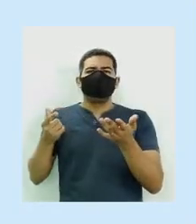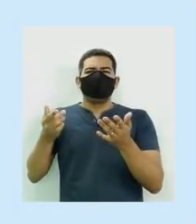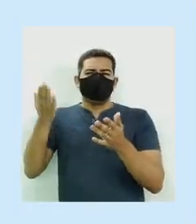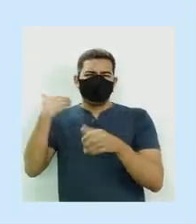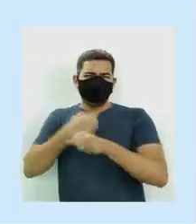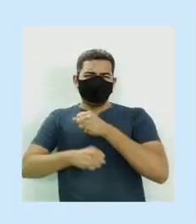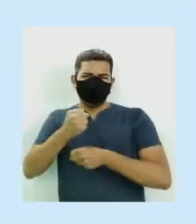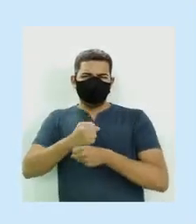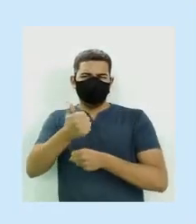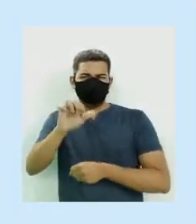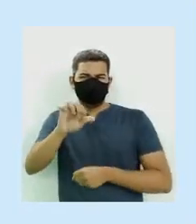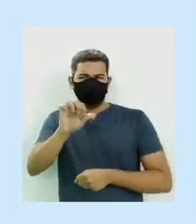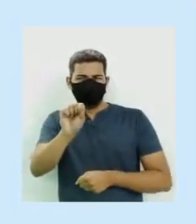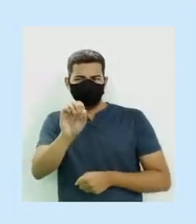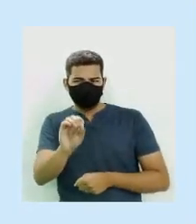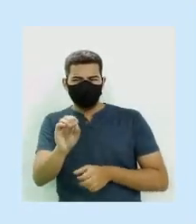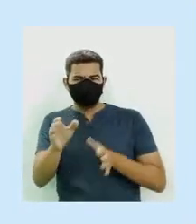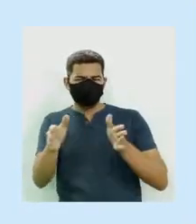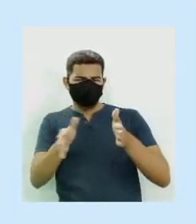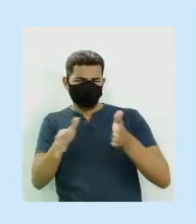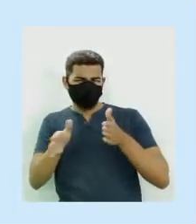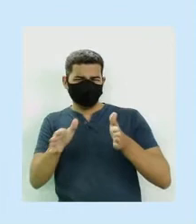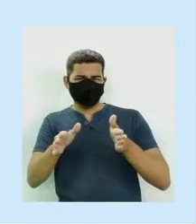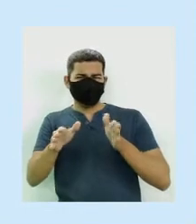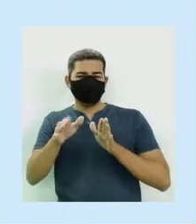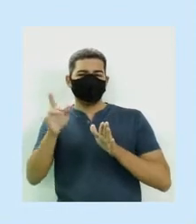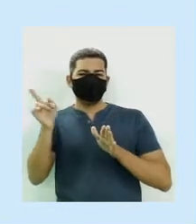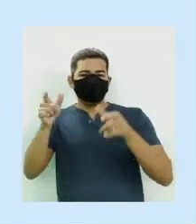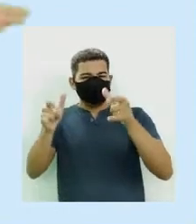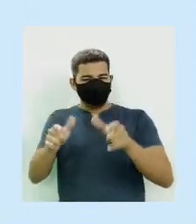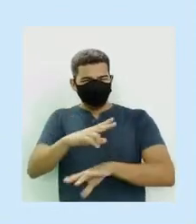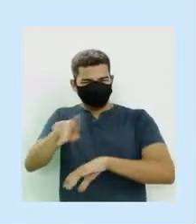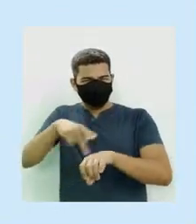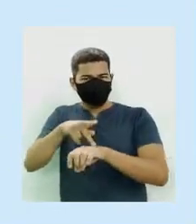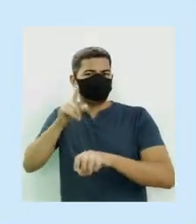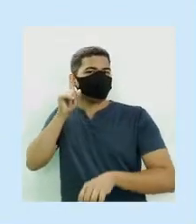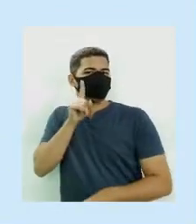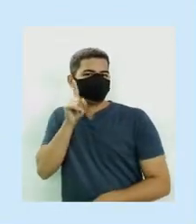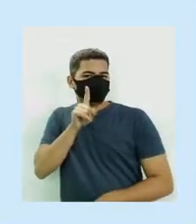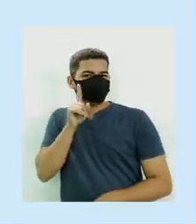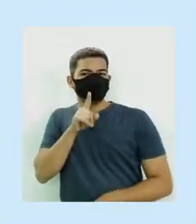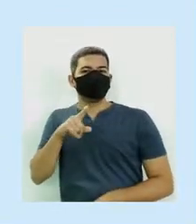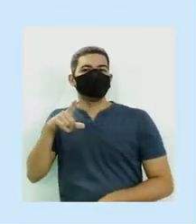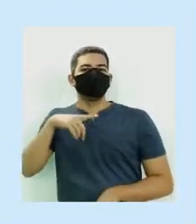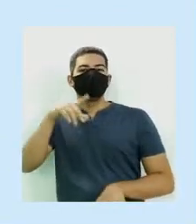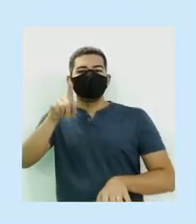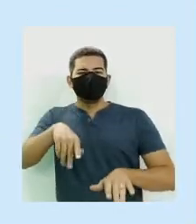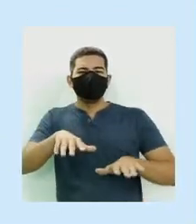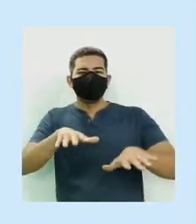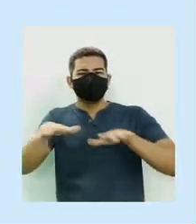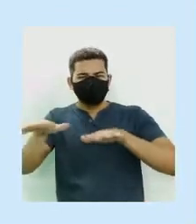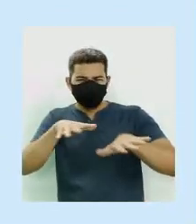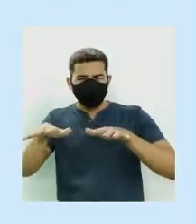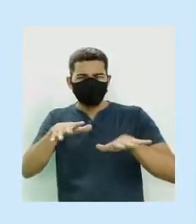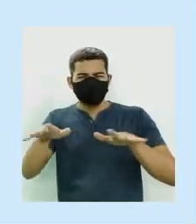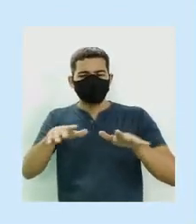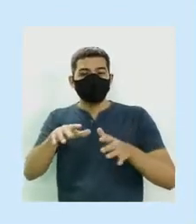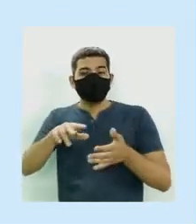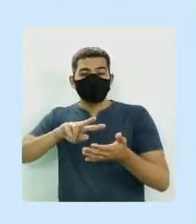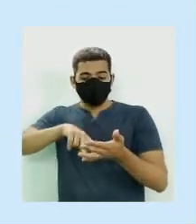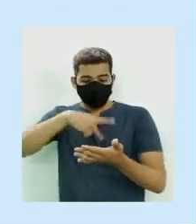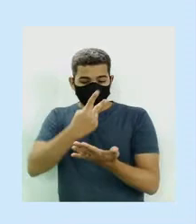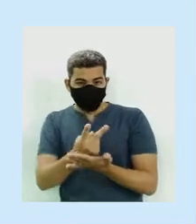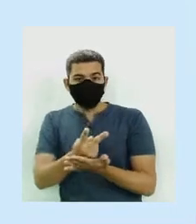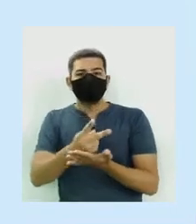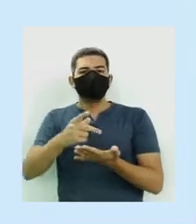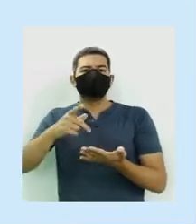anos de 1980, mais ou menos, lá nos Estados Unidos, dentro do movimento hip hop, que é esse movimento